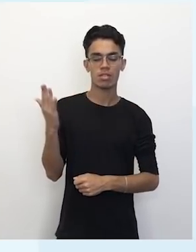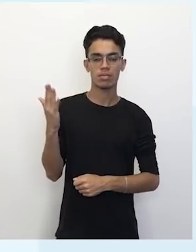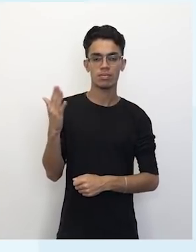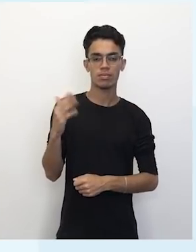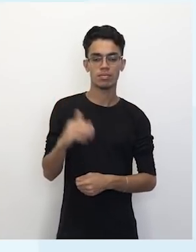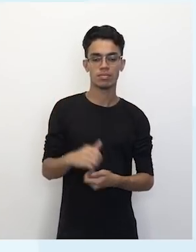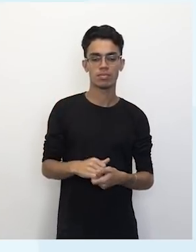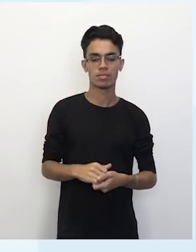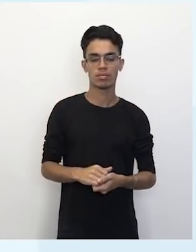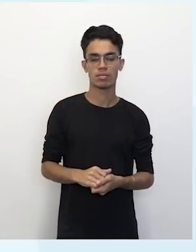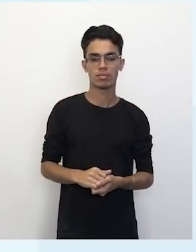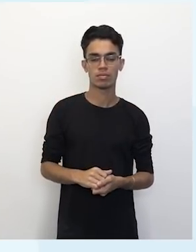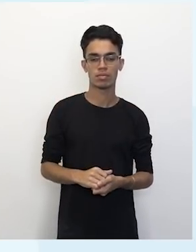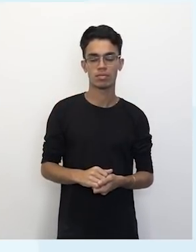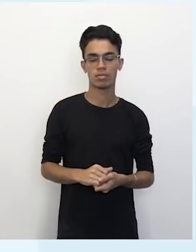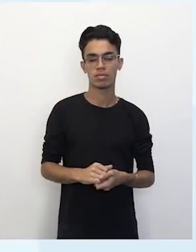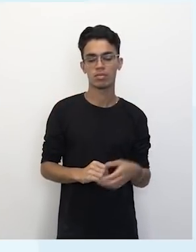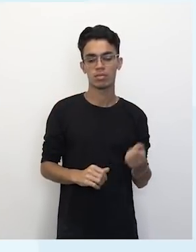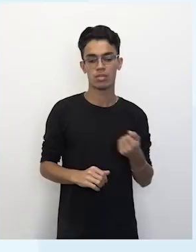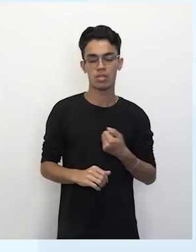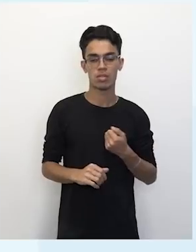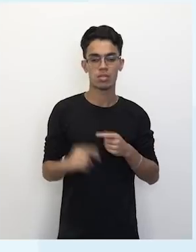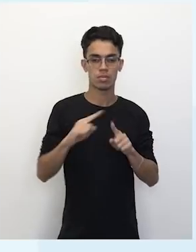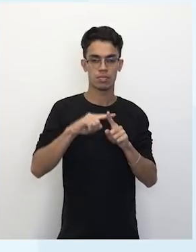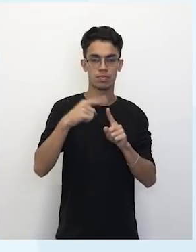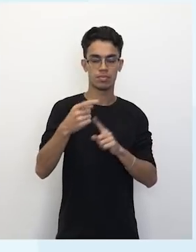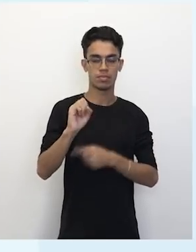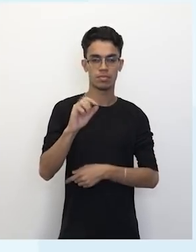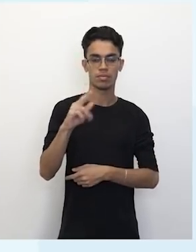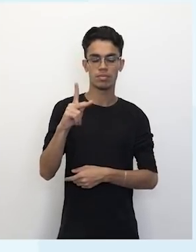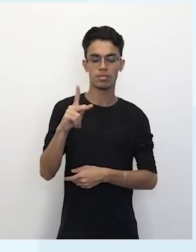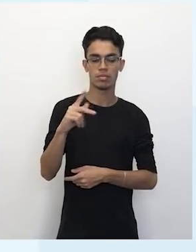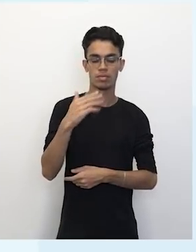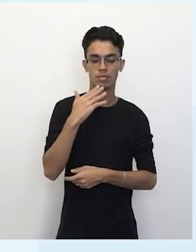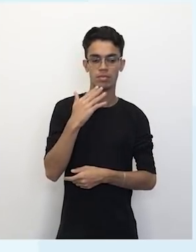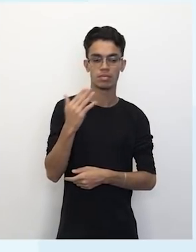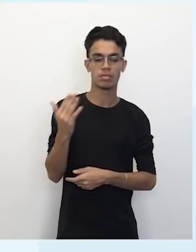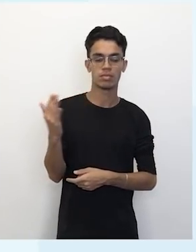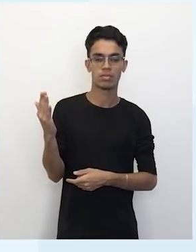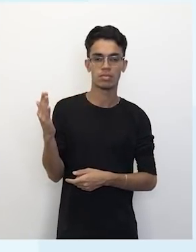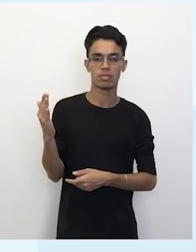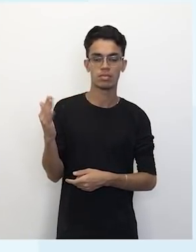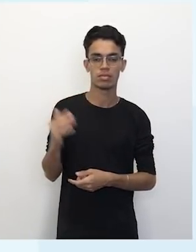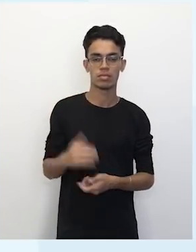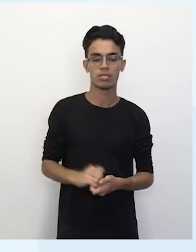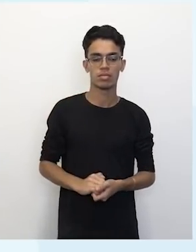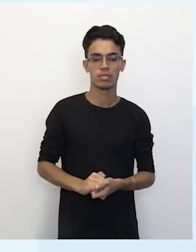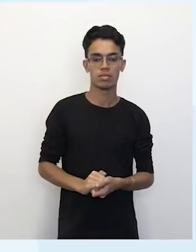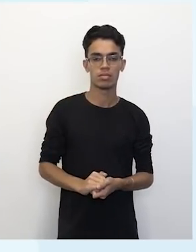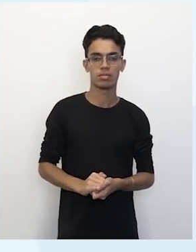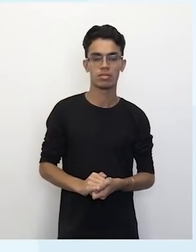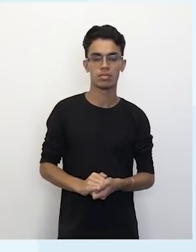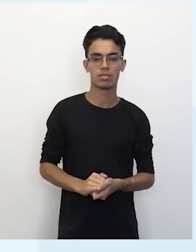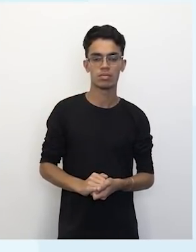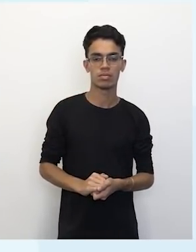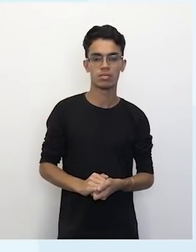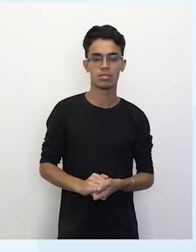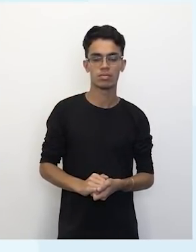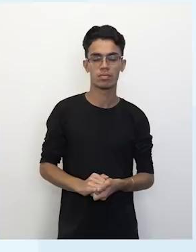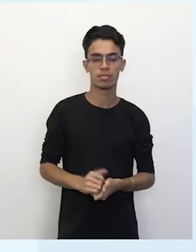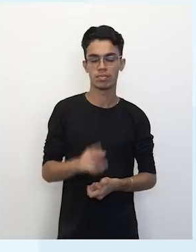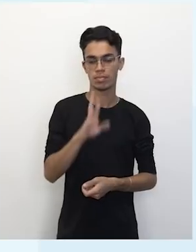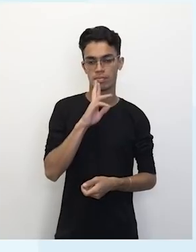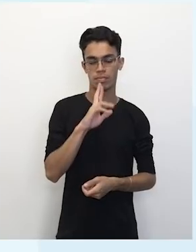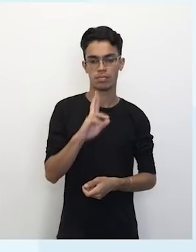divisão do menos de cima com o mais de baixo, beleza? Achei aí a minha solução, é uma